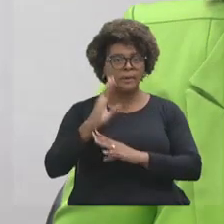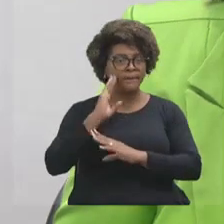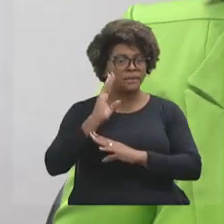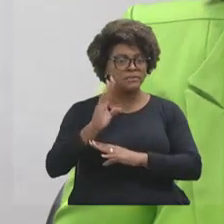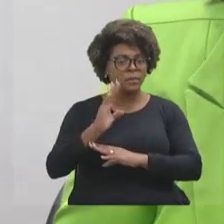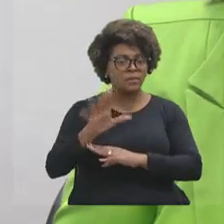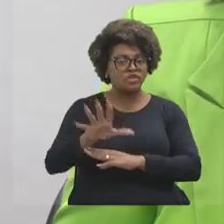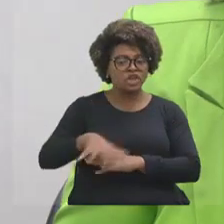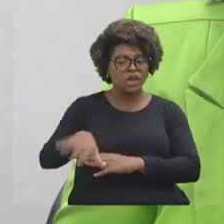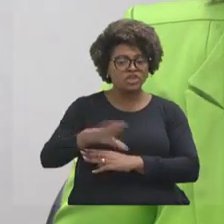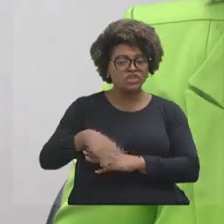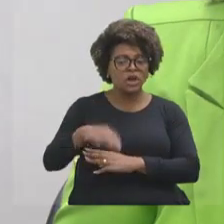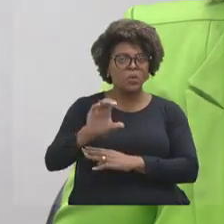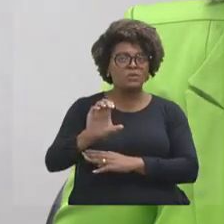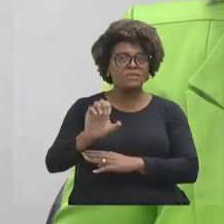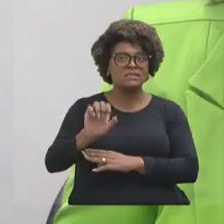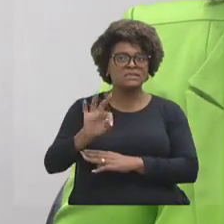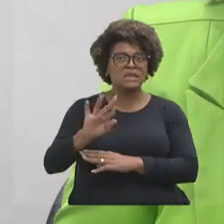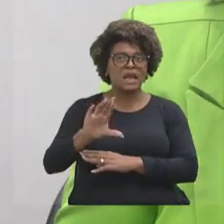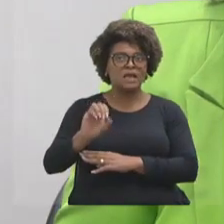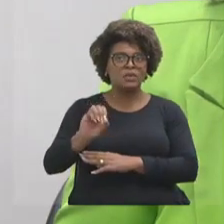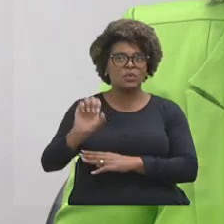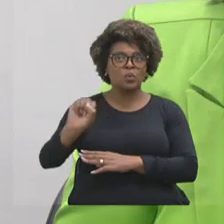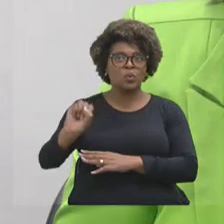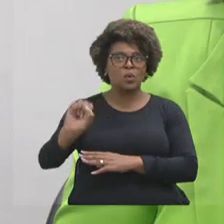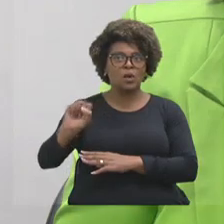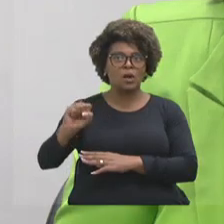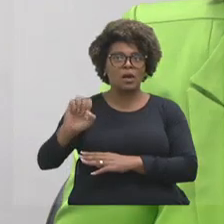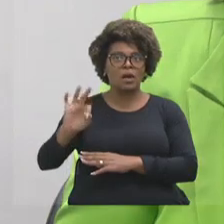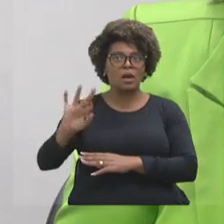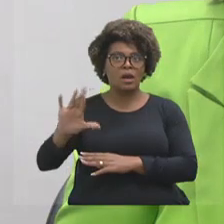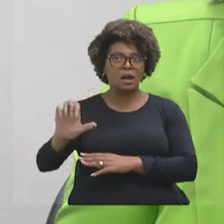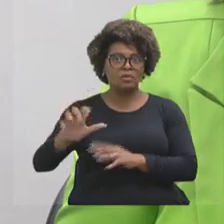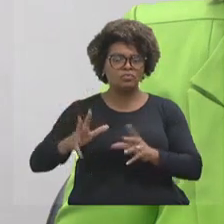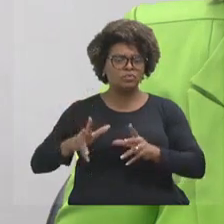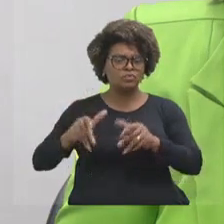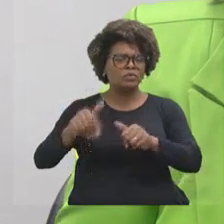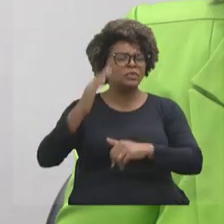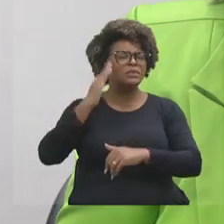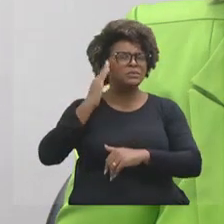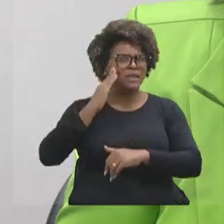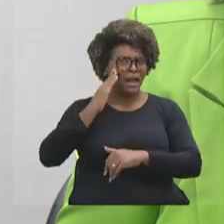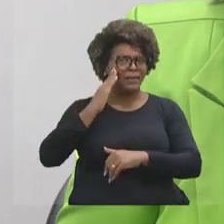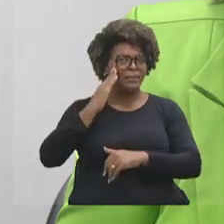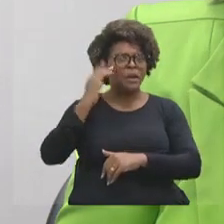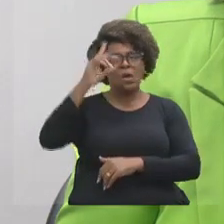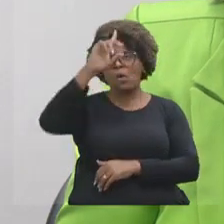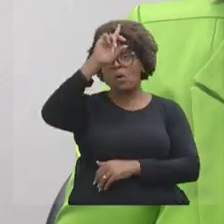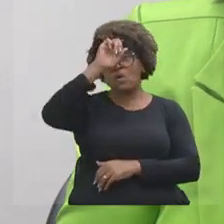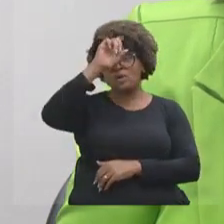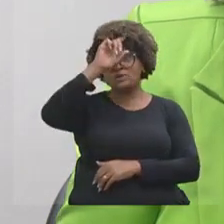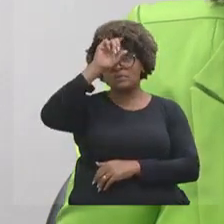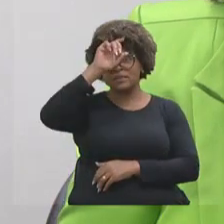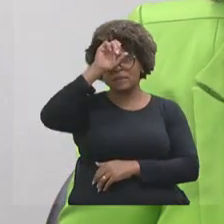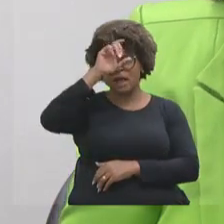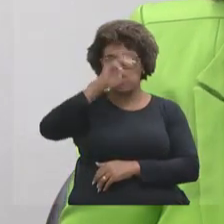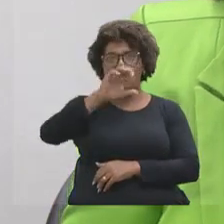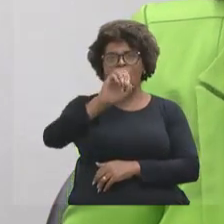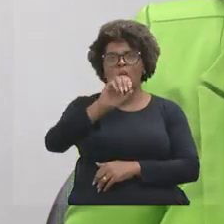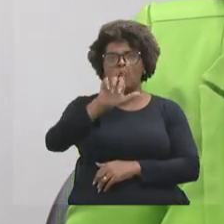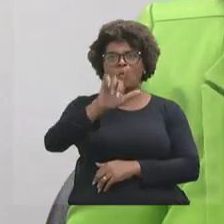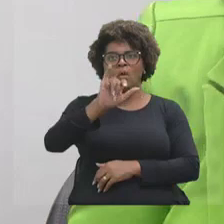centro-oeste todos sabemos que o hospital de Oliveira é um dos grandes hospitais do estado de Minas Gerais que não tem